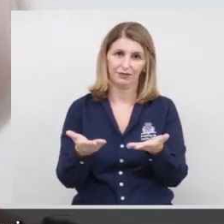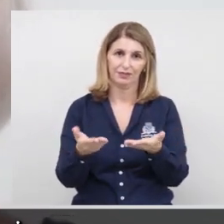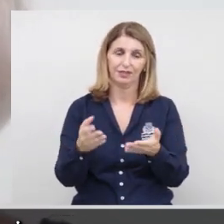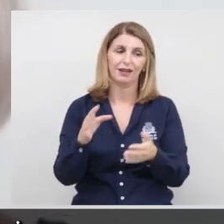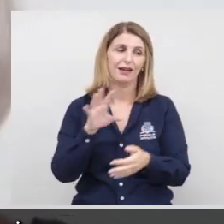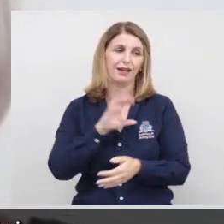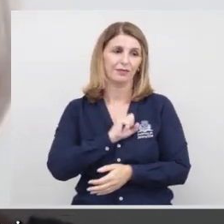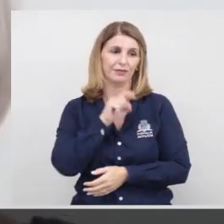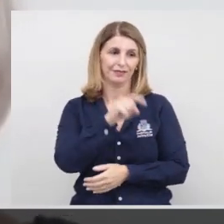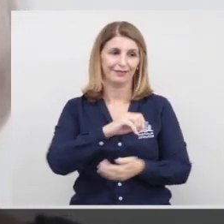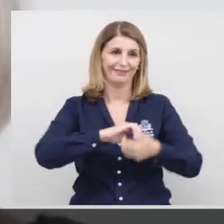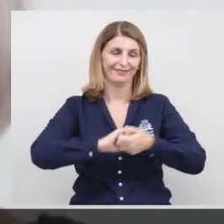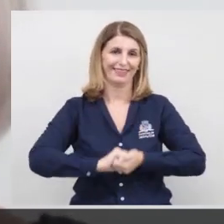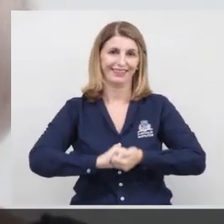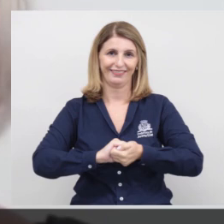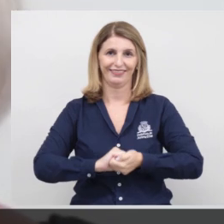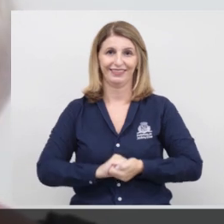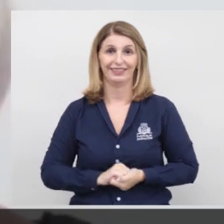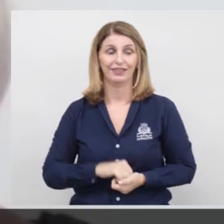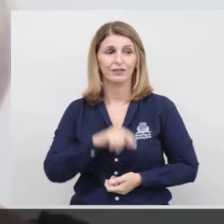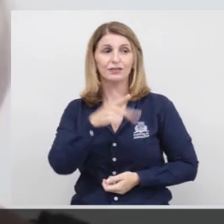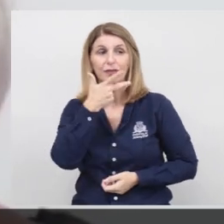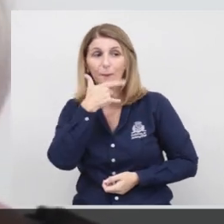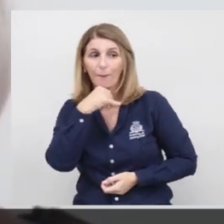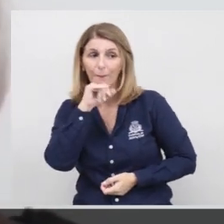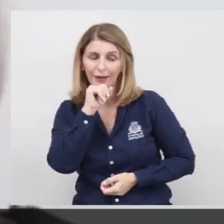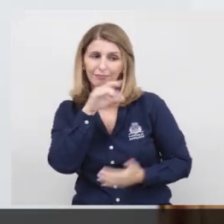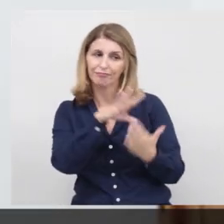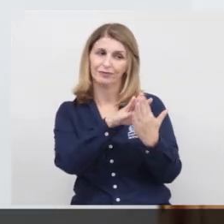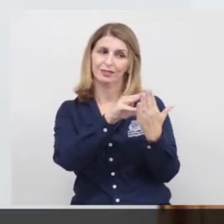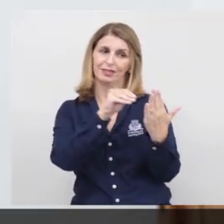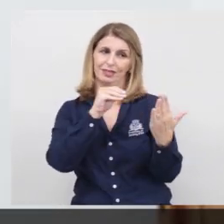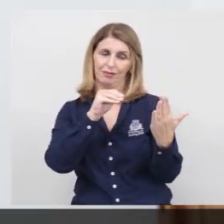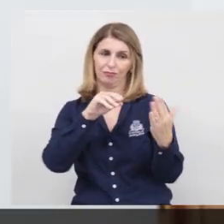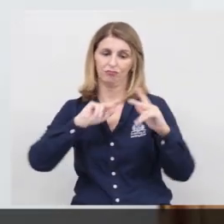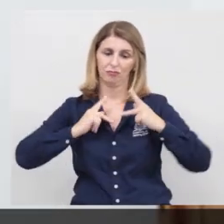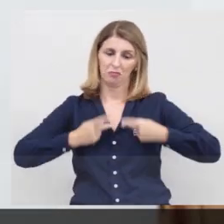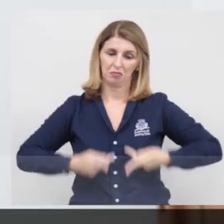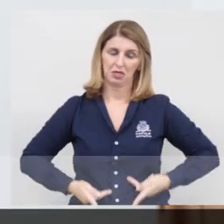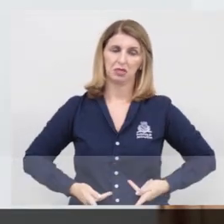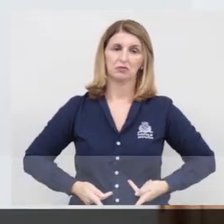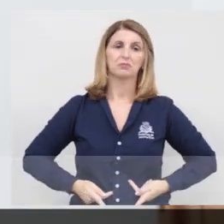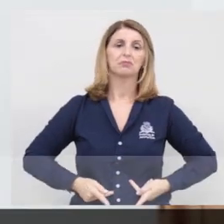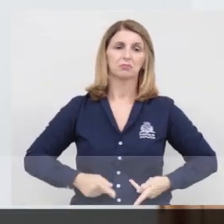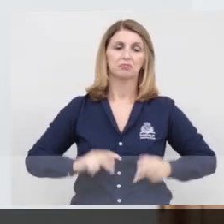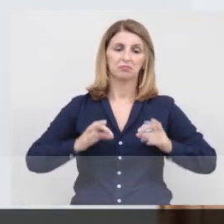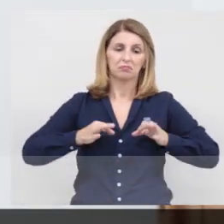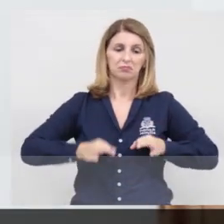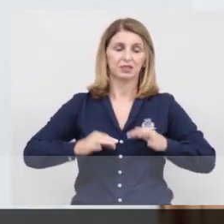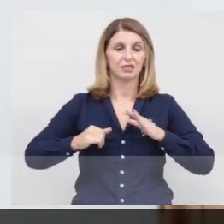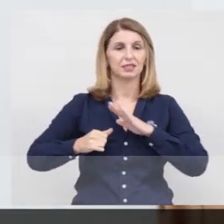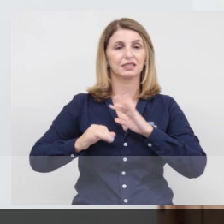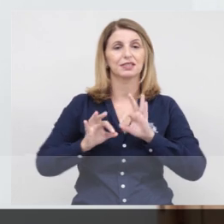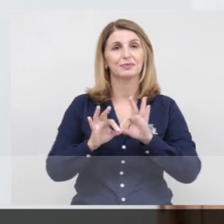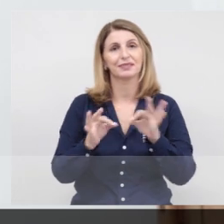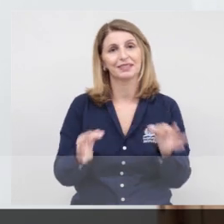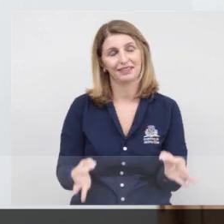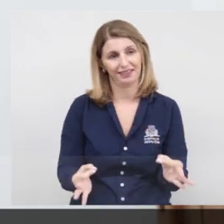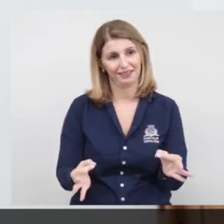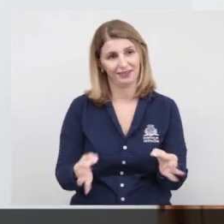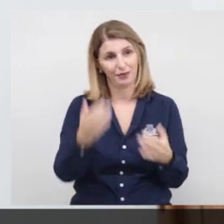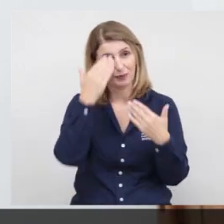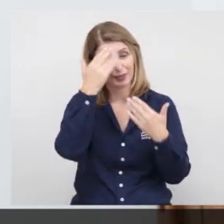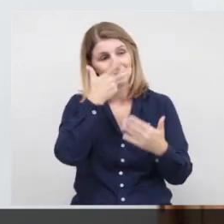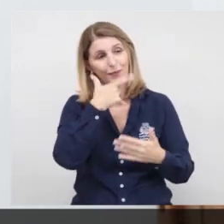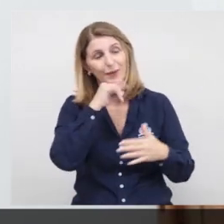tem feito até aqui te amo mais uma vez um grande exemplo de ser humano de caráter